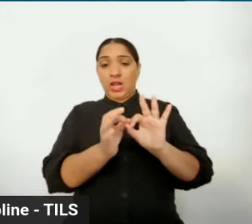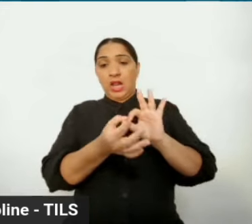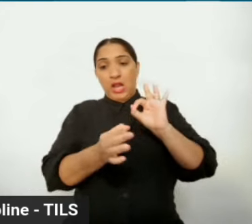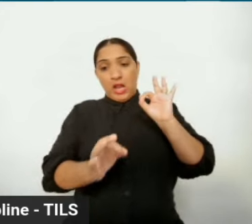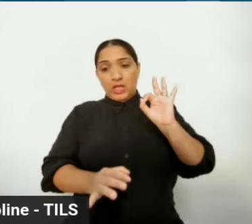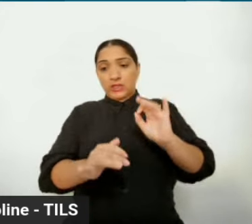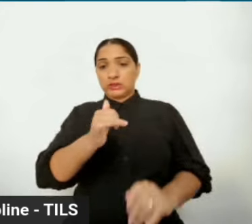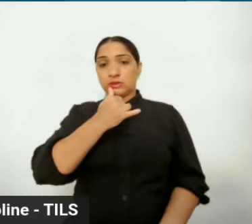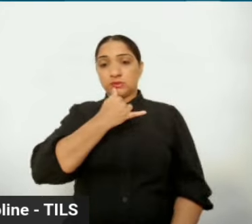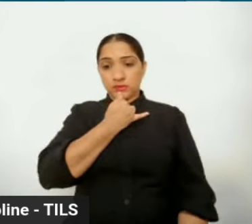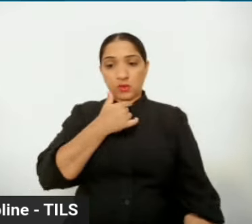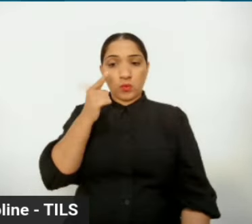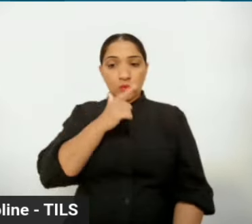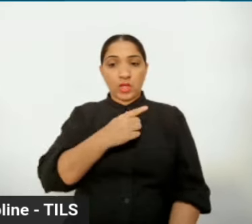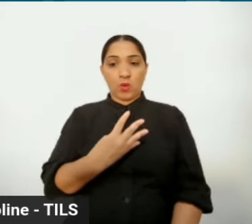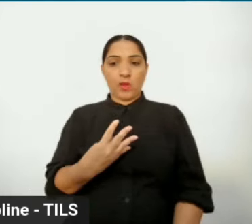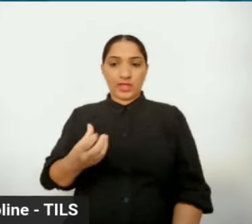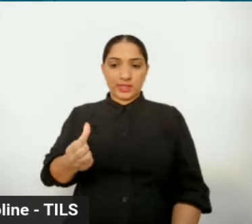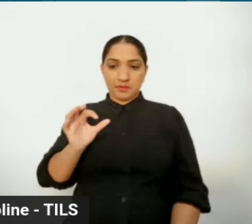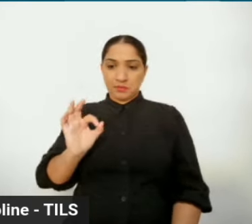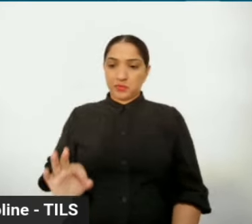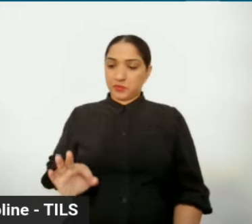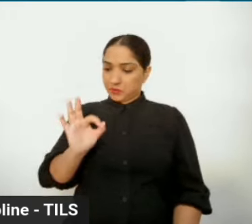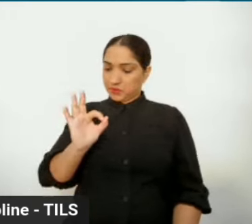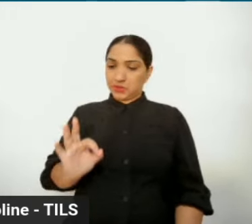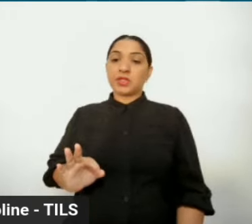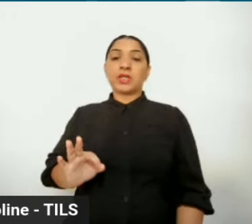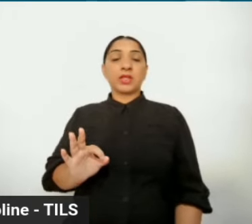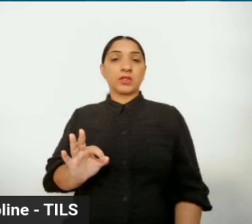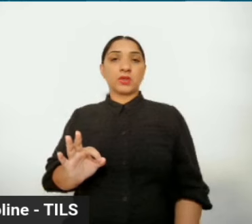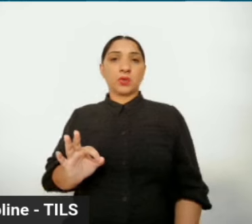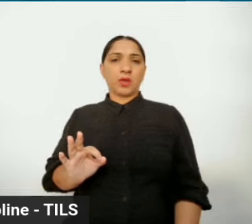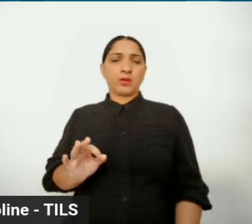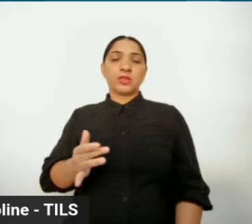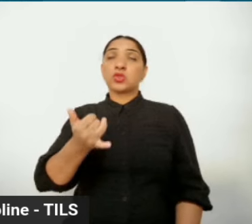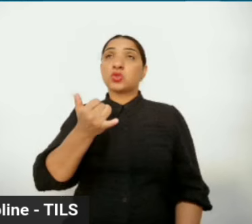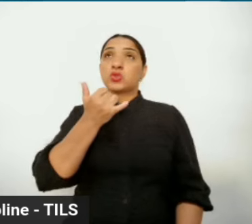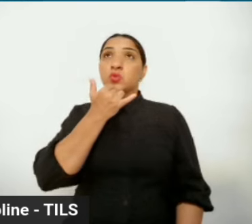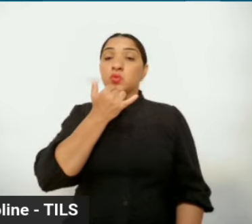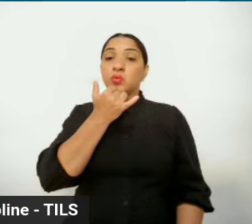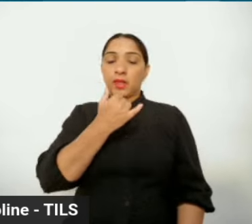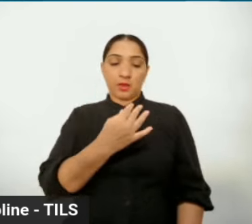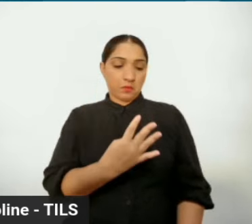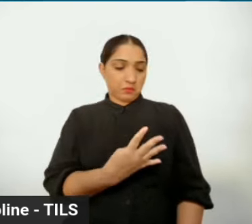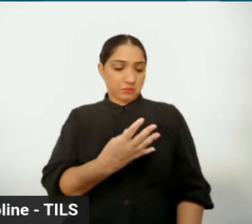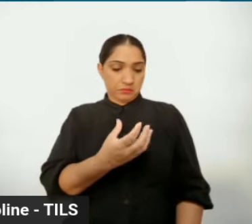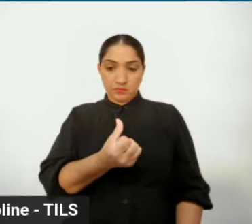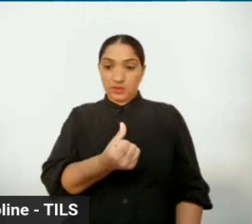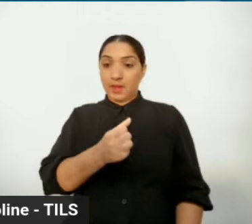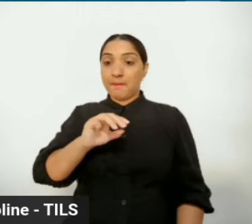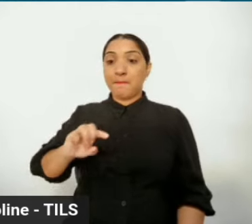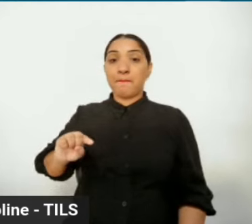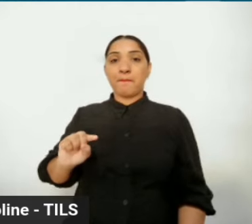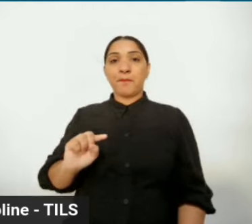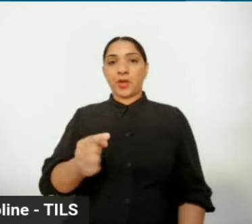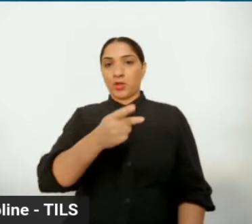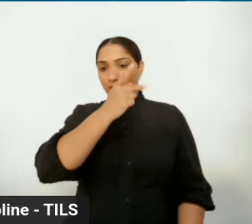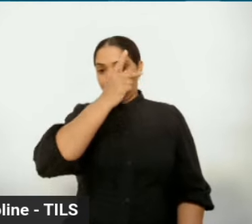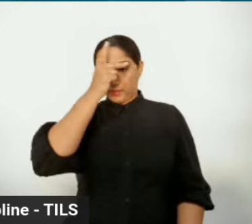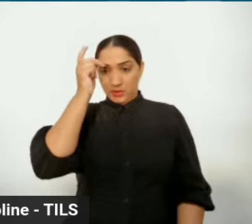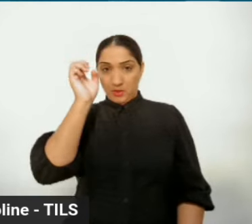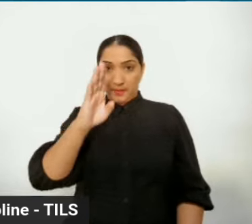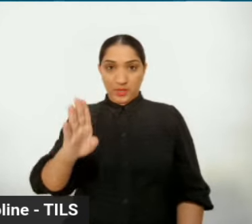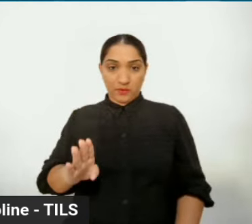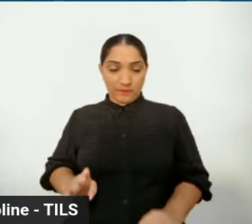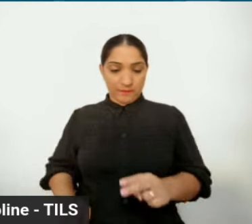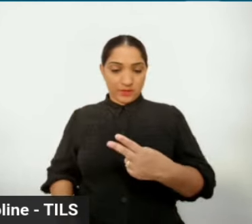aí 46%, 46 milhões de brasileiros e brasileiras, 24% segundo